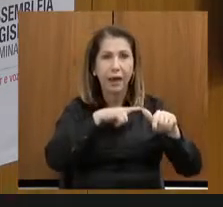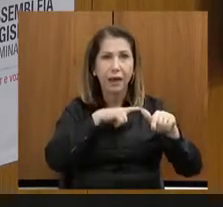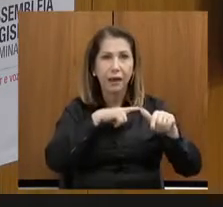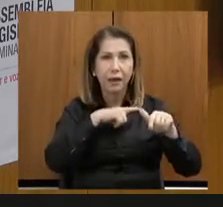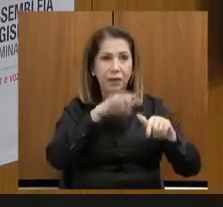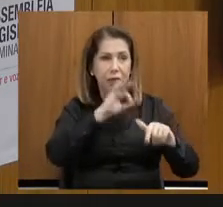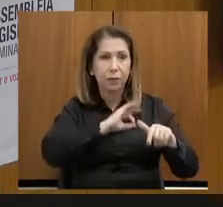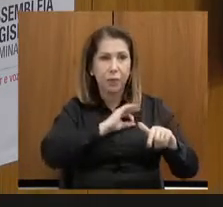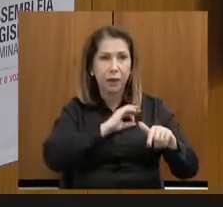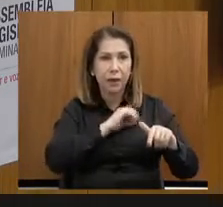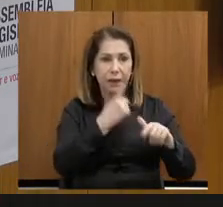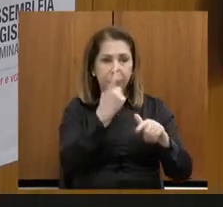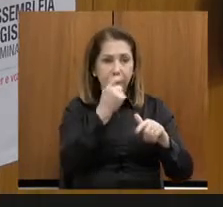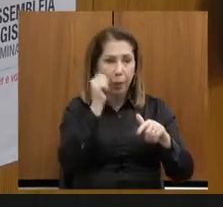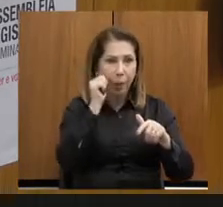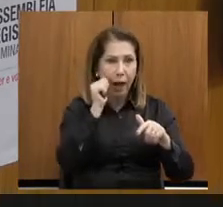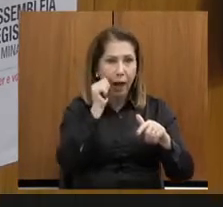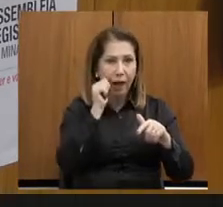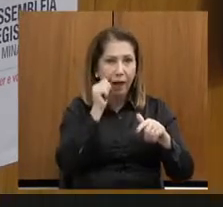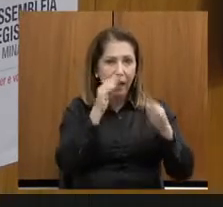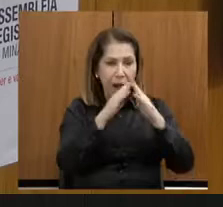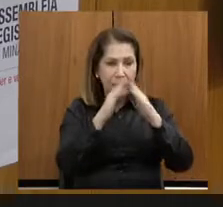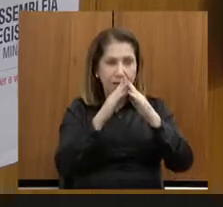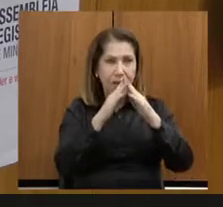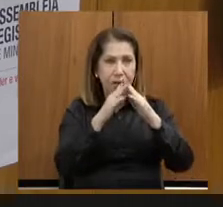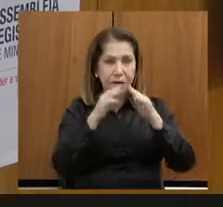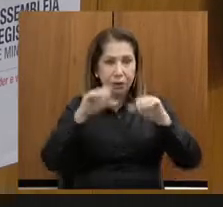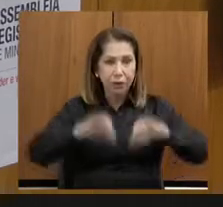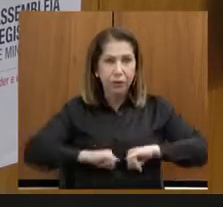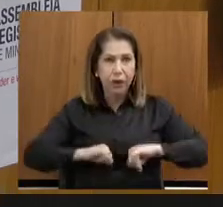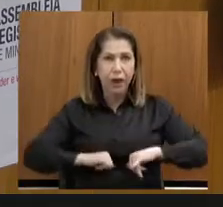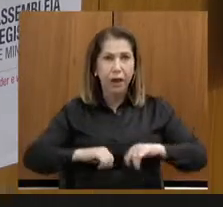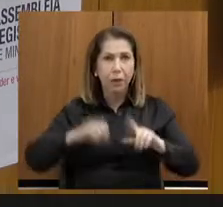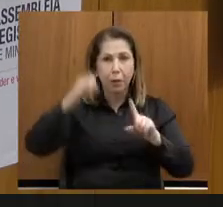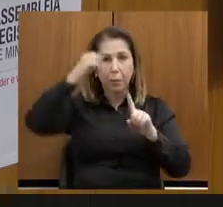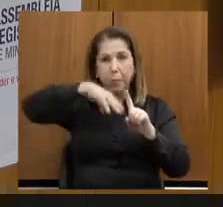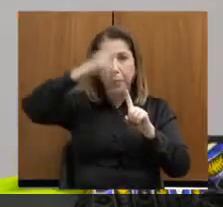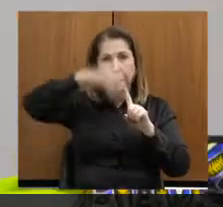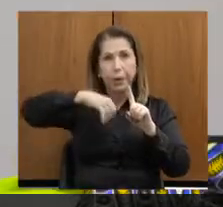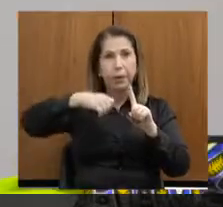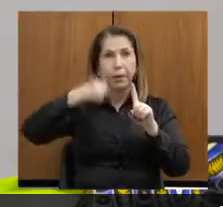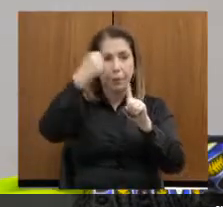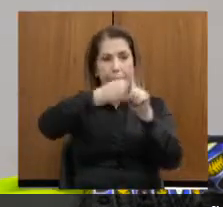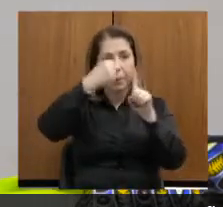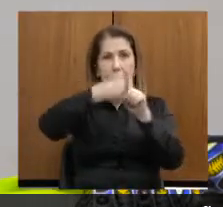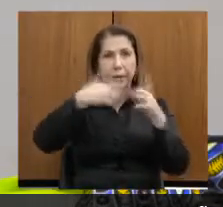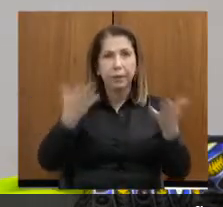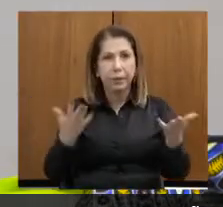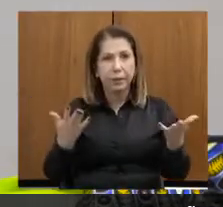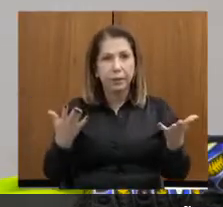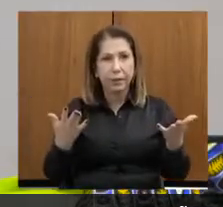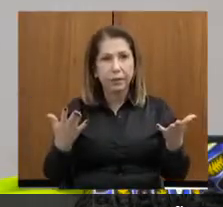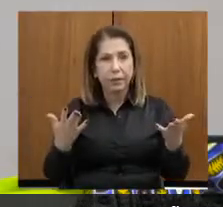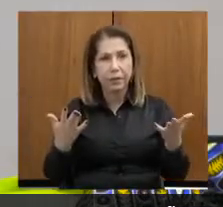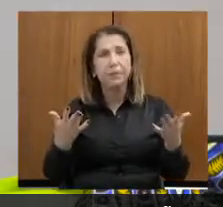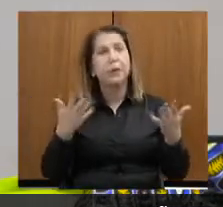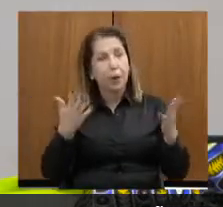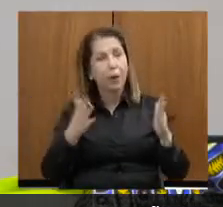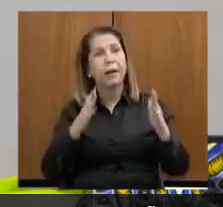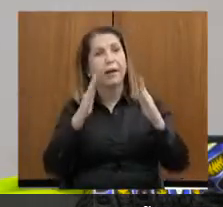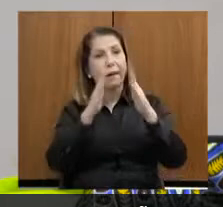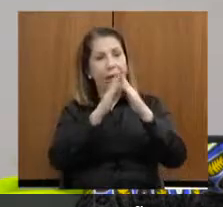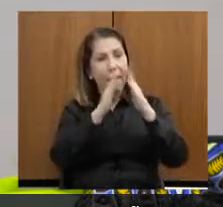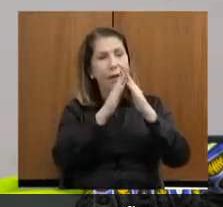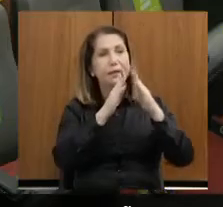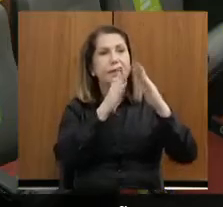única saída para as mulheres que sofrem violência tem que ter outros e as casas de matriz africana é esse